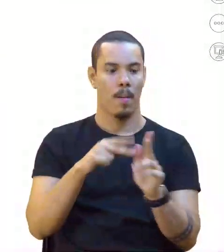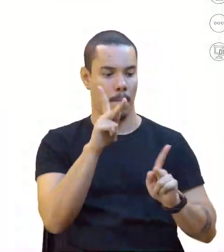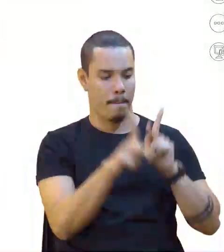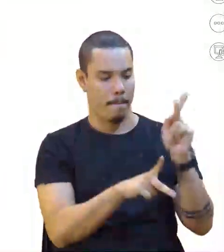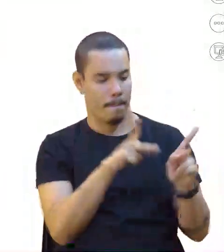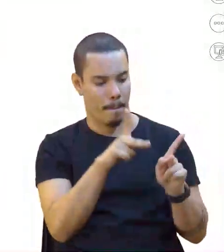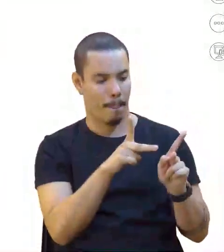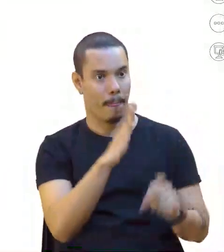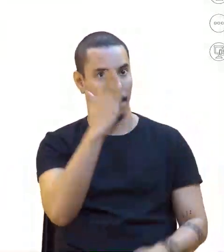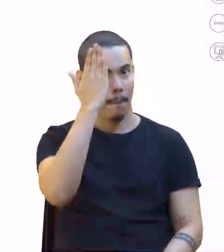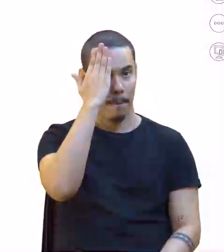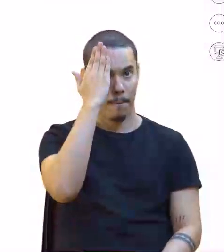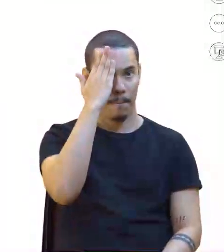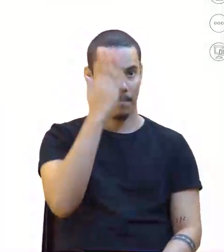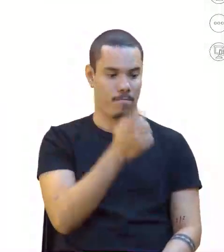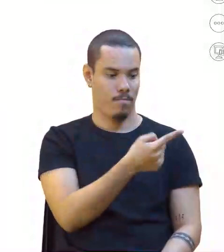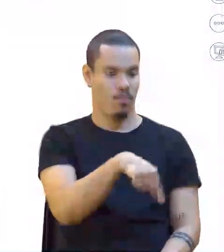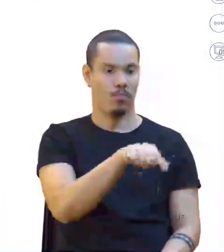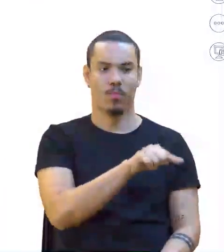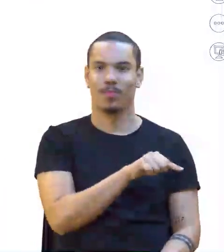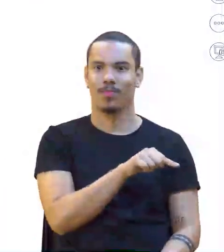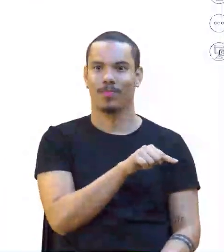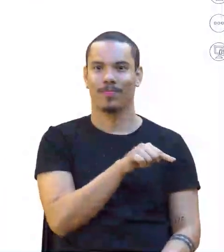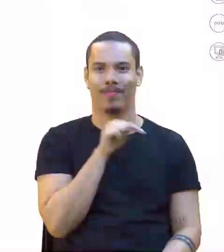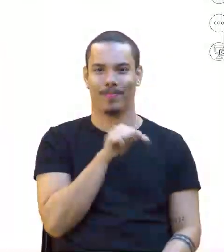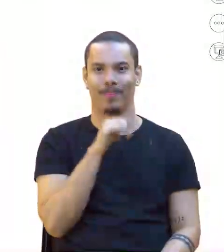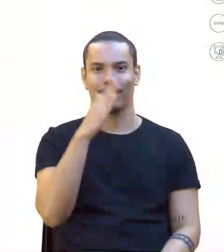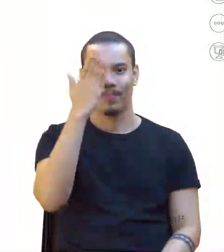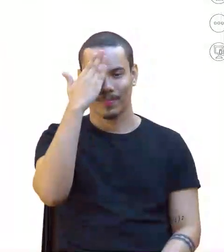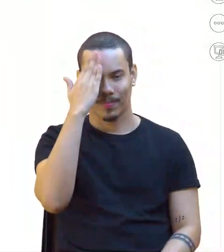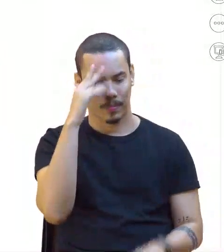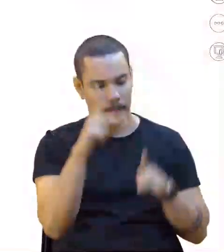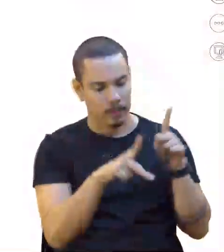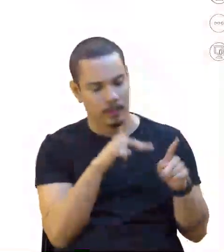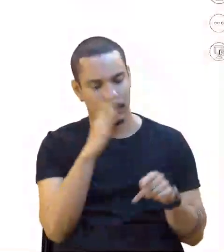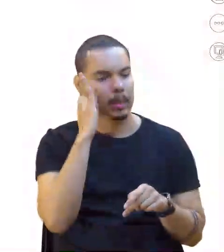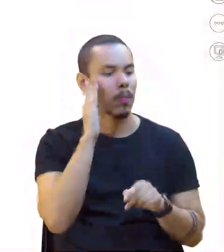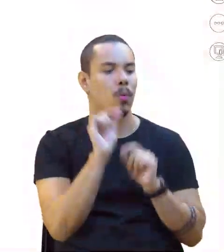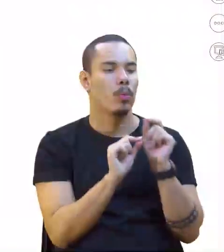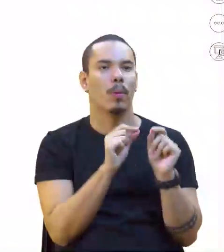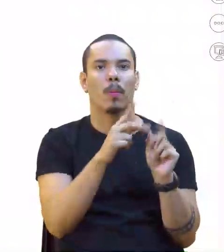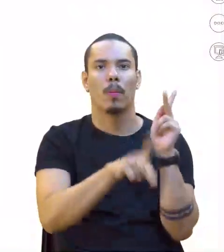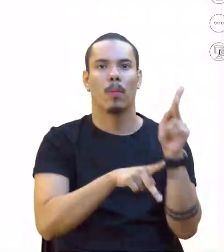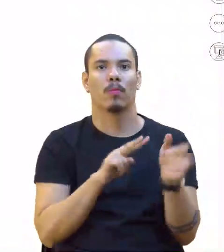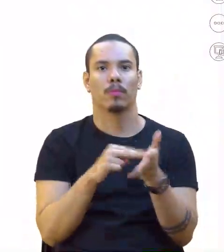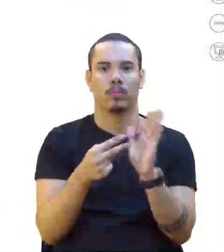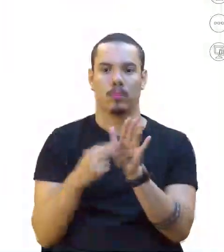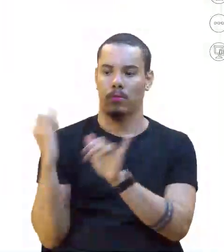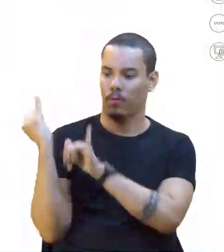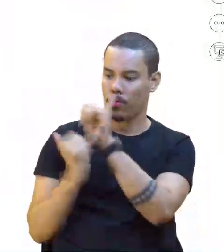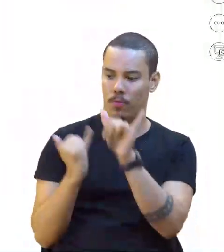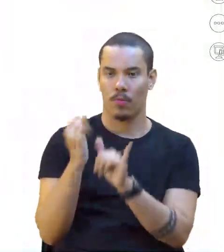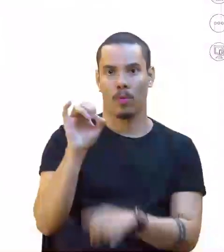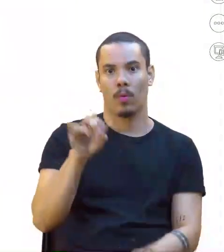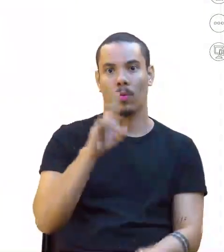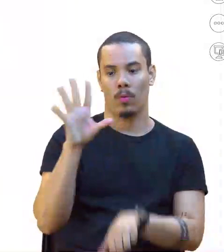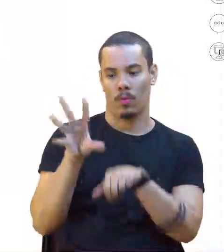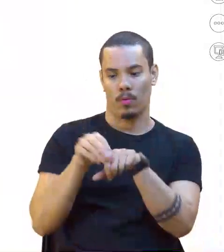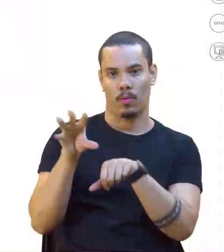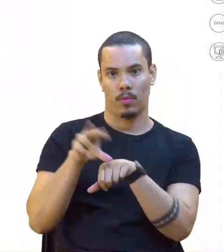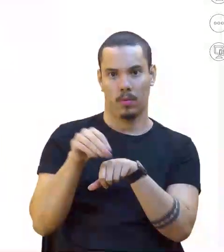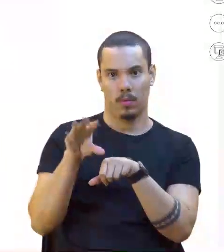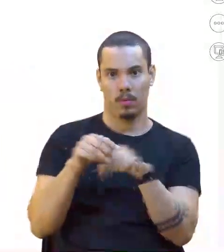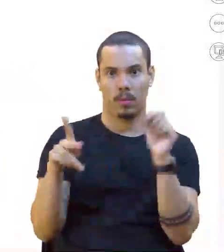saber. Significa aí saber do povo, discurso do povo, sabedoria do povo ou conhecimento aí do